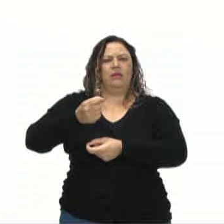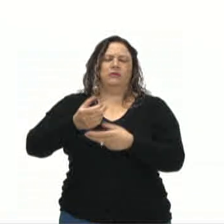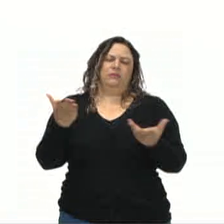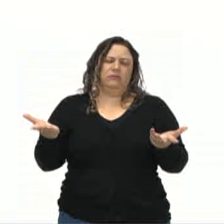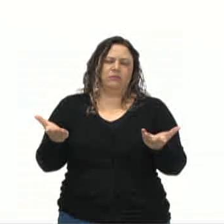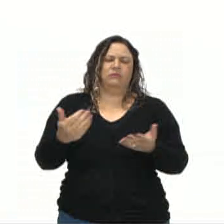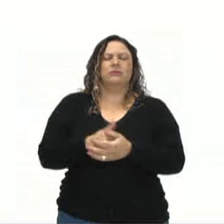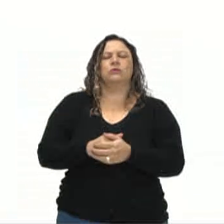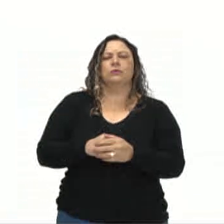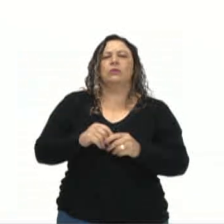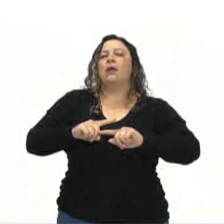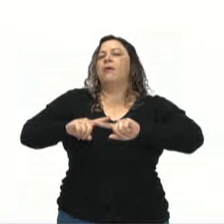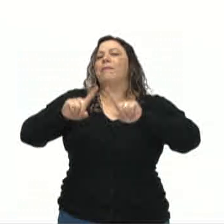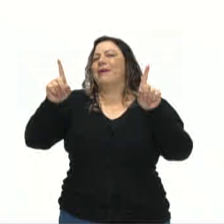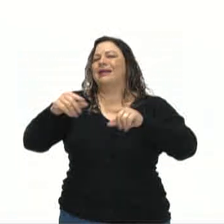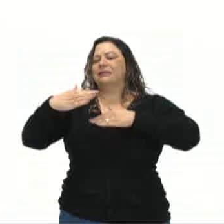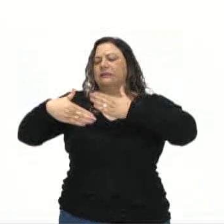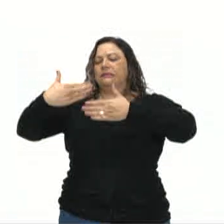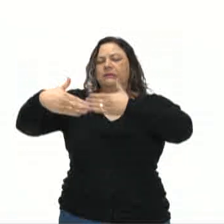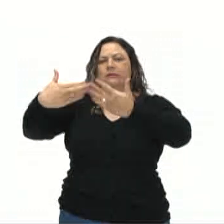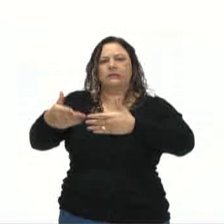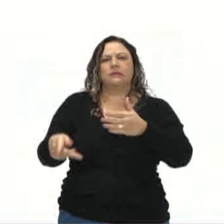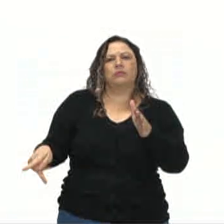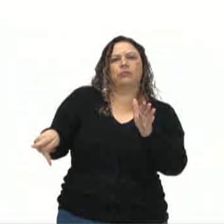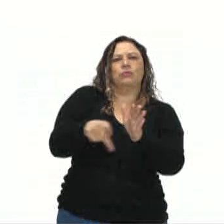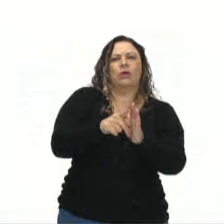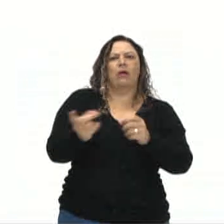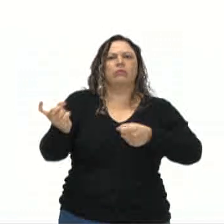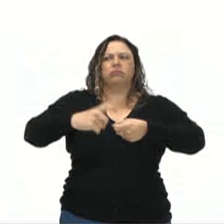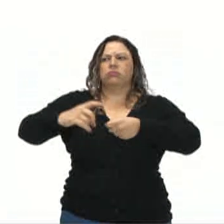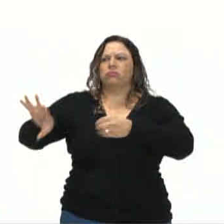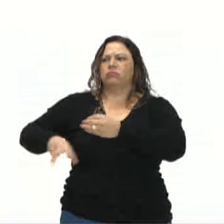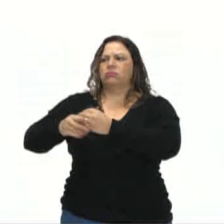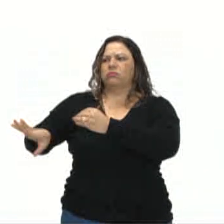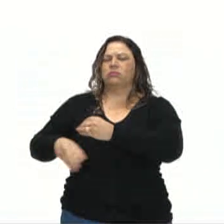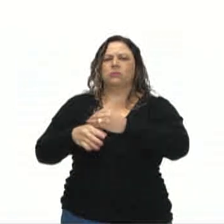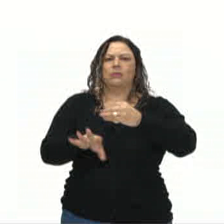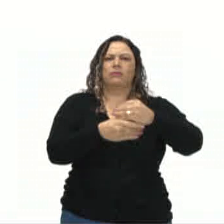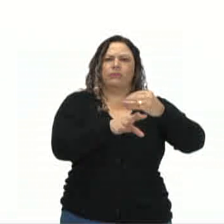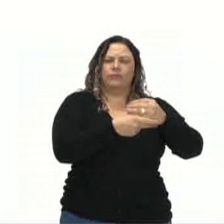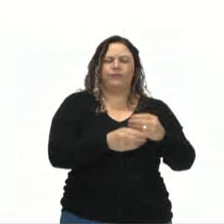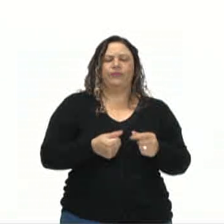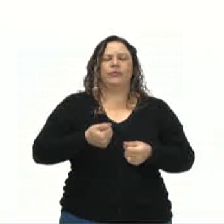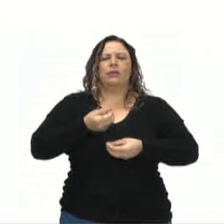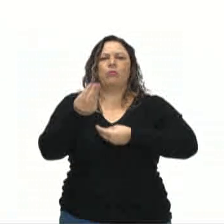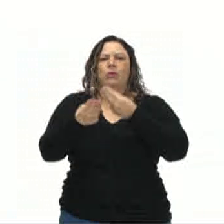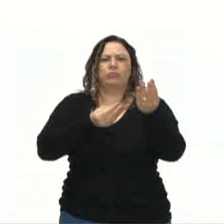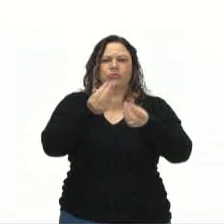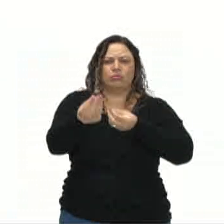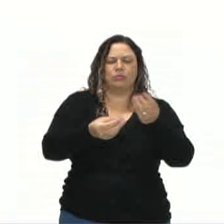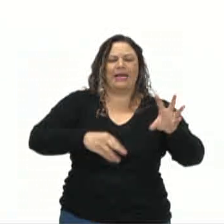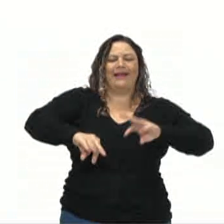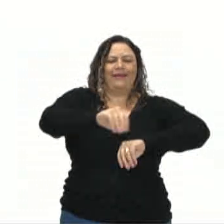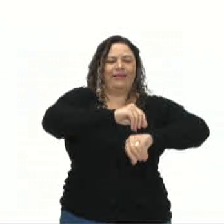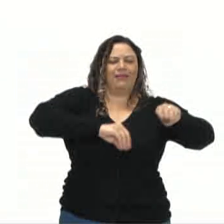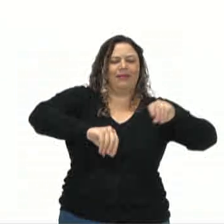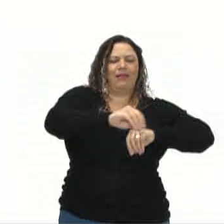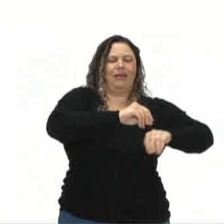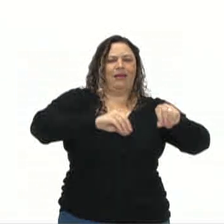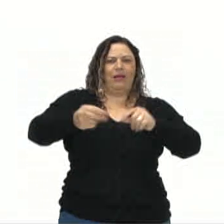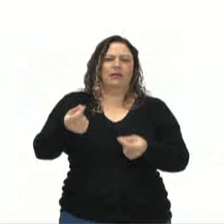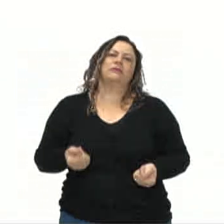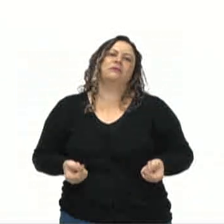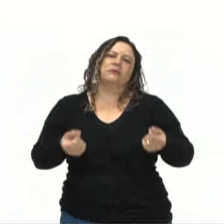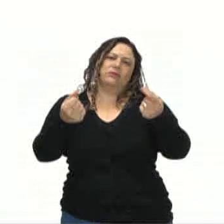Posteriormente, ela passou a acumular patrimônio crescente formado por doações de terras e